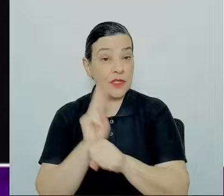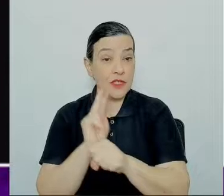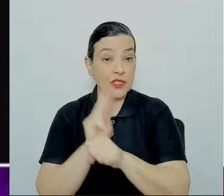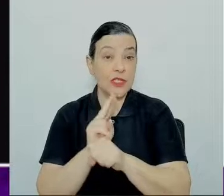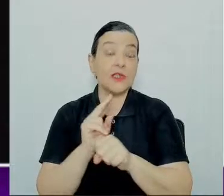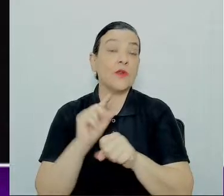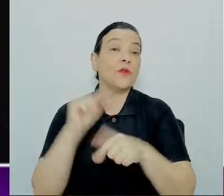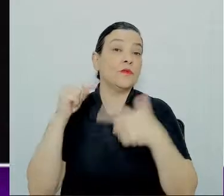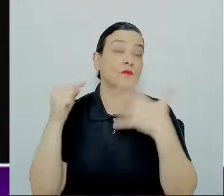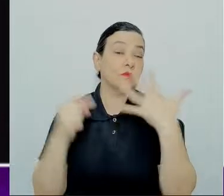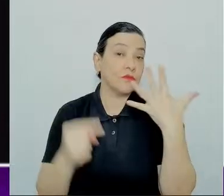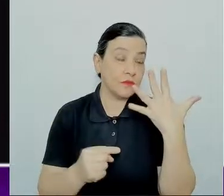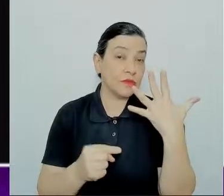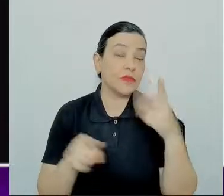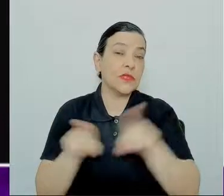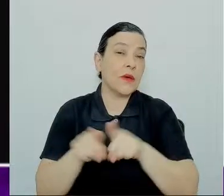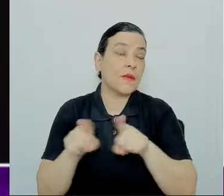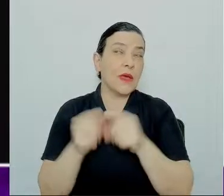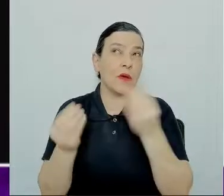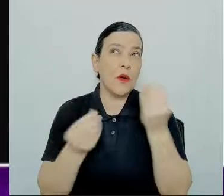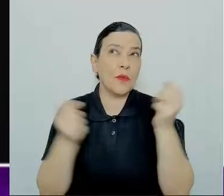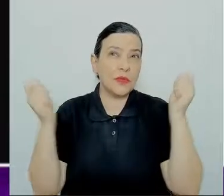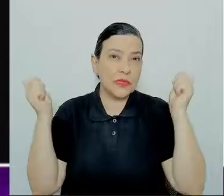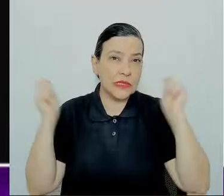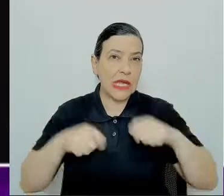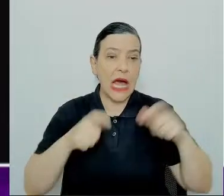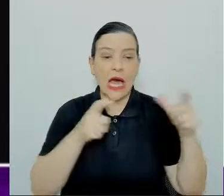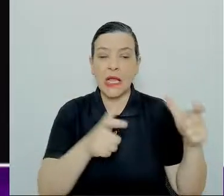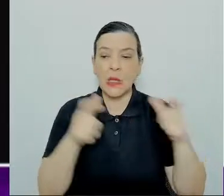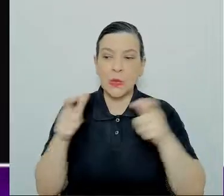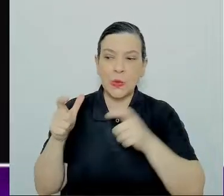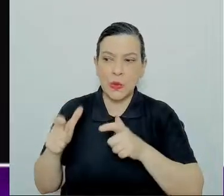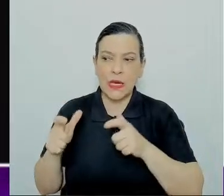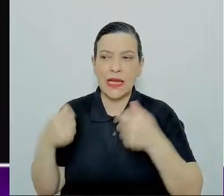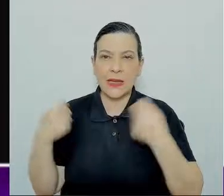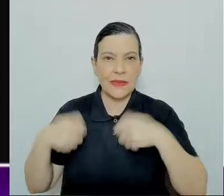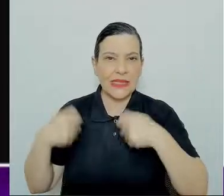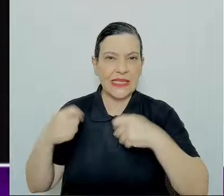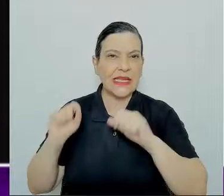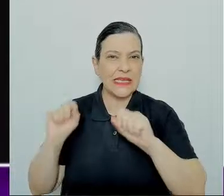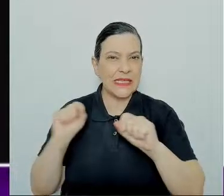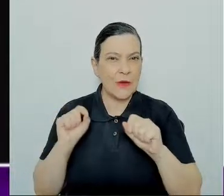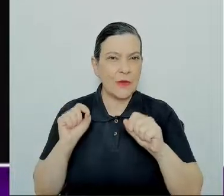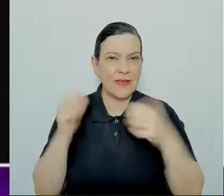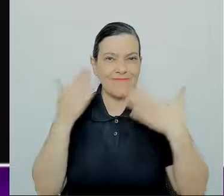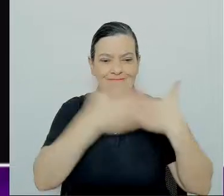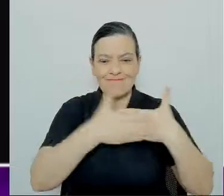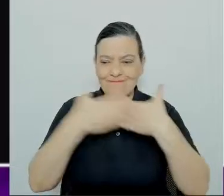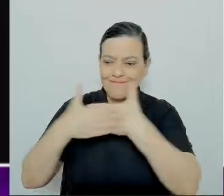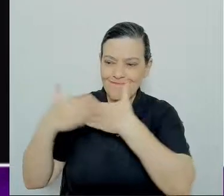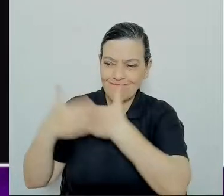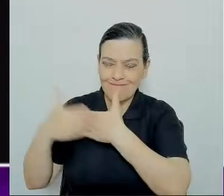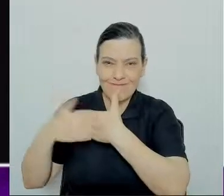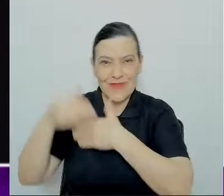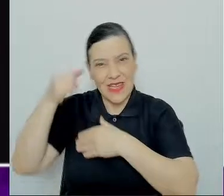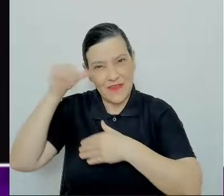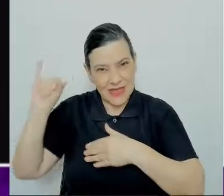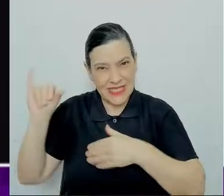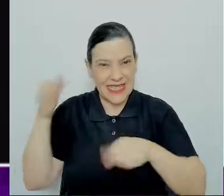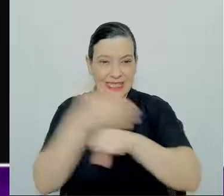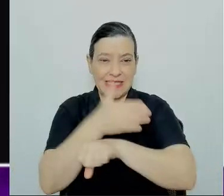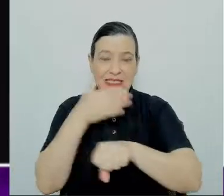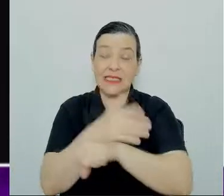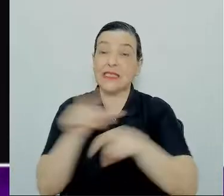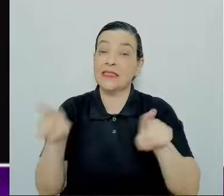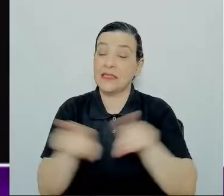e aonde nós podemos, né, nos proteger, blindar contra atacantes externos, como nós podemos proteger a